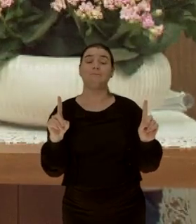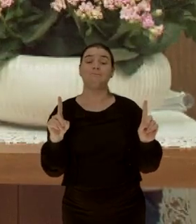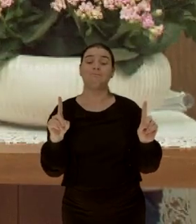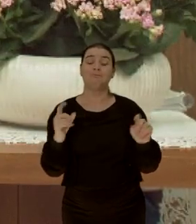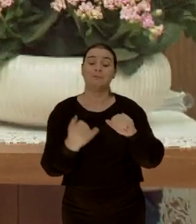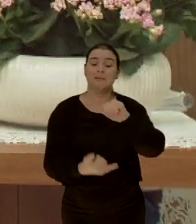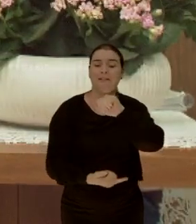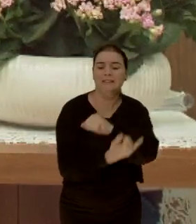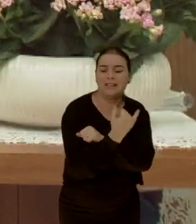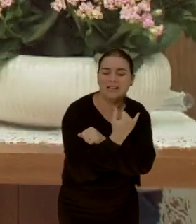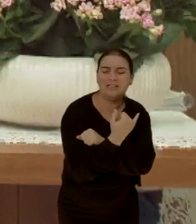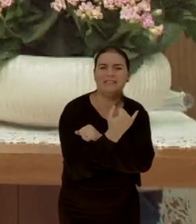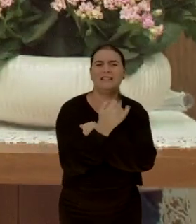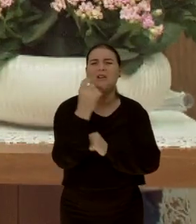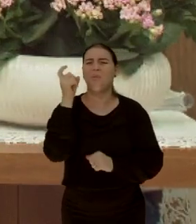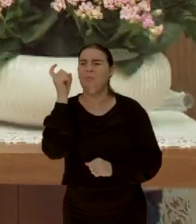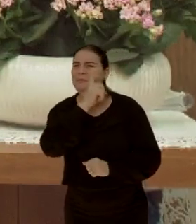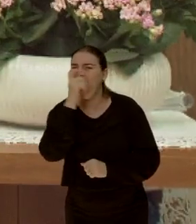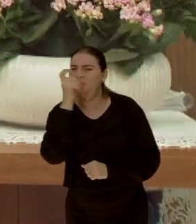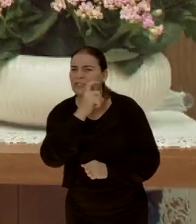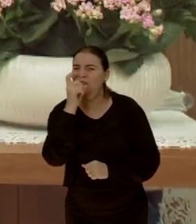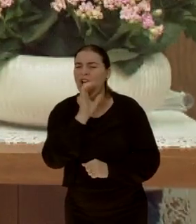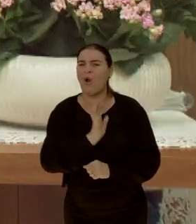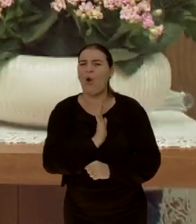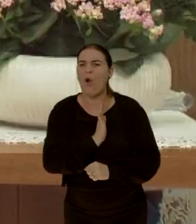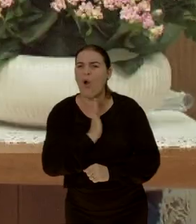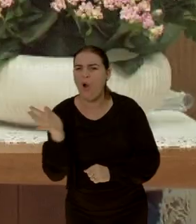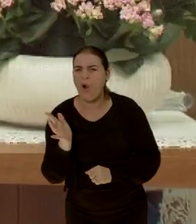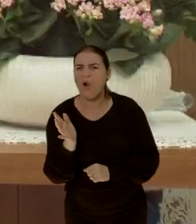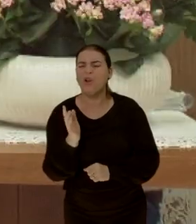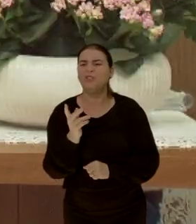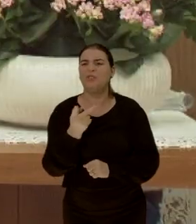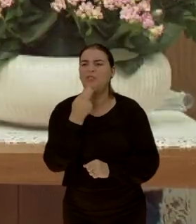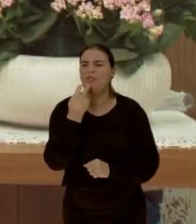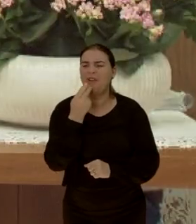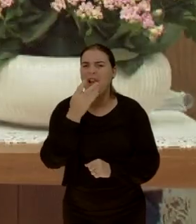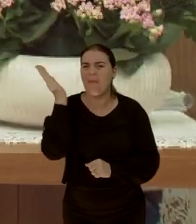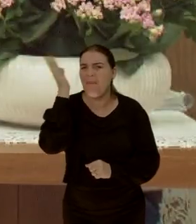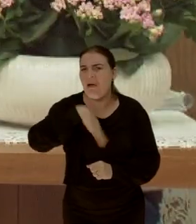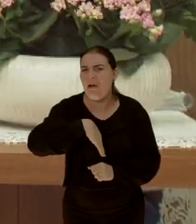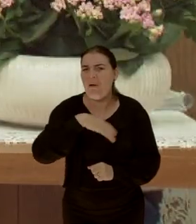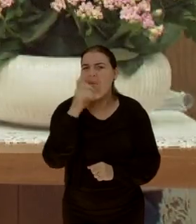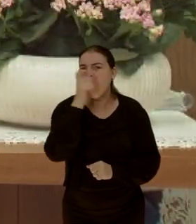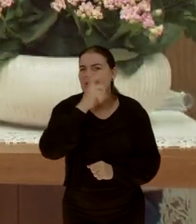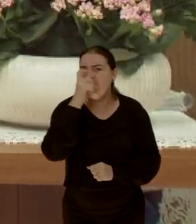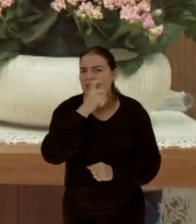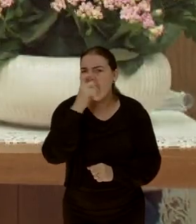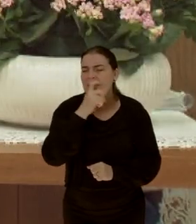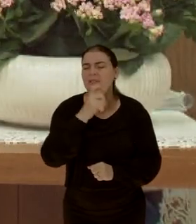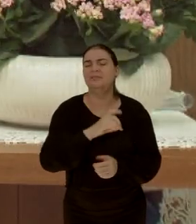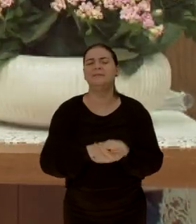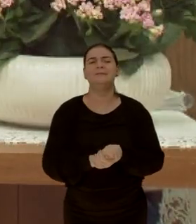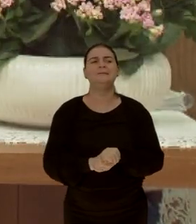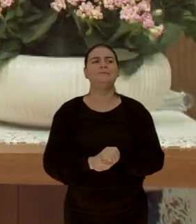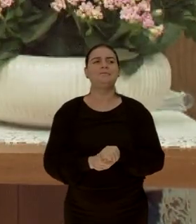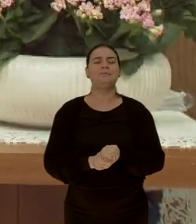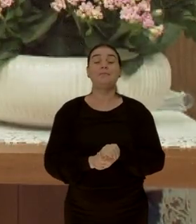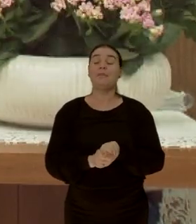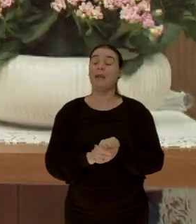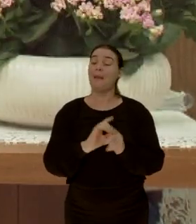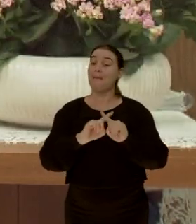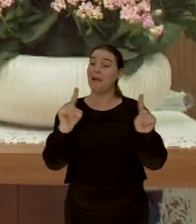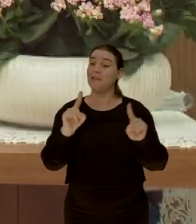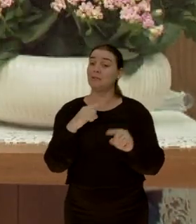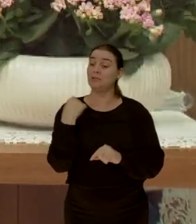traição, mentira, ódio, calúnia. E quando nós conhecemos